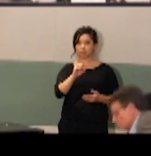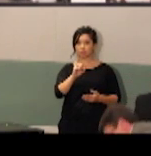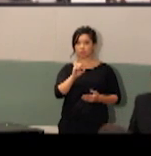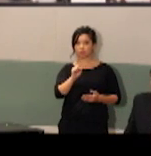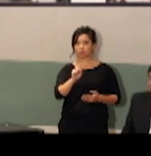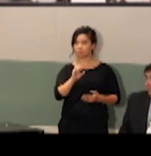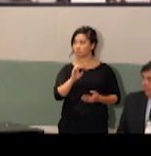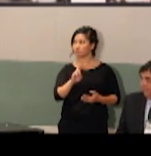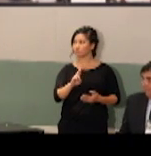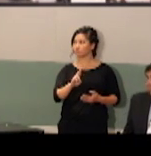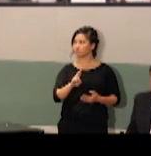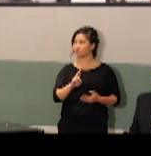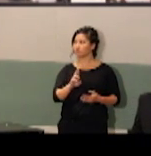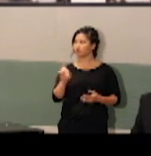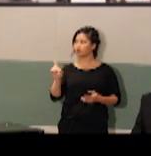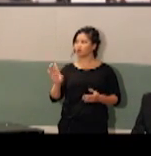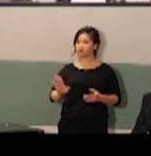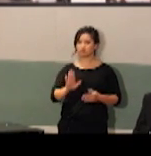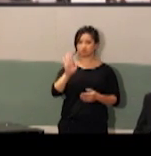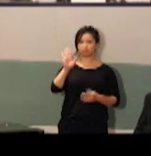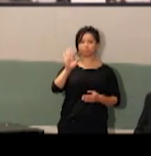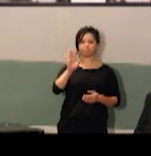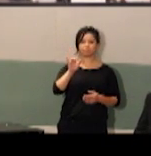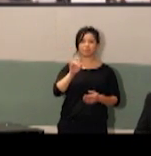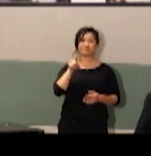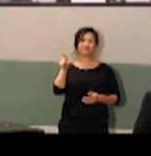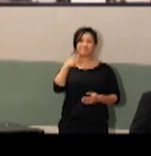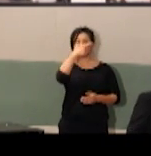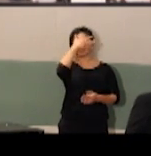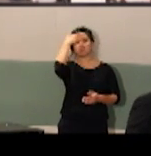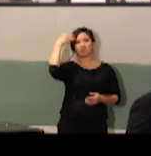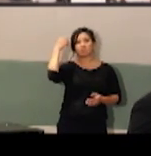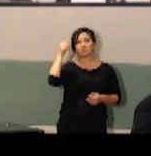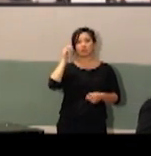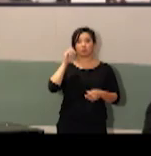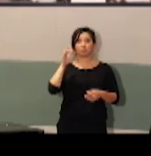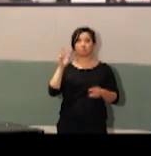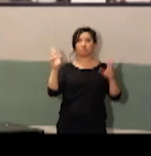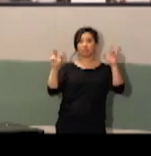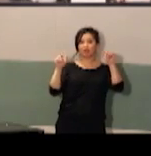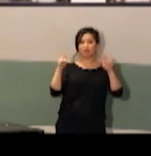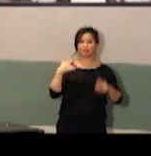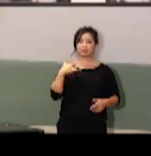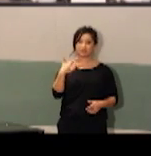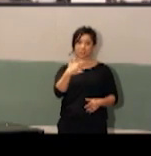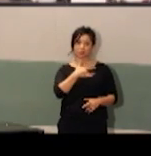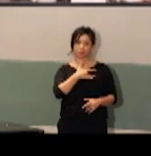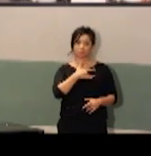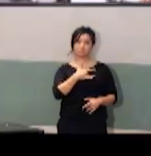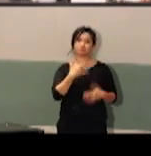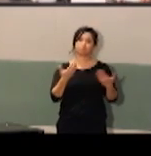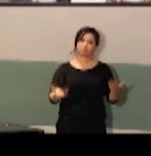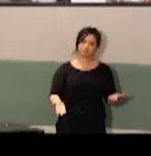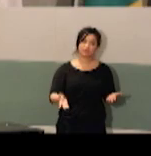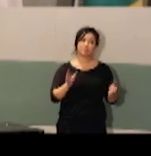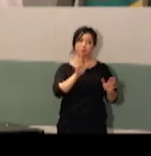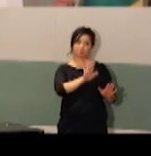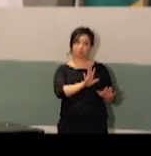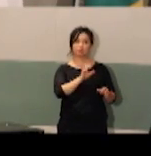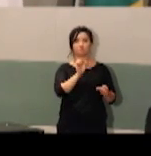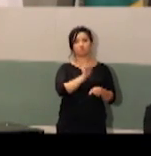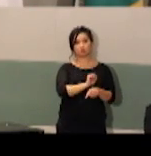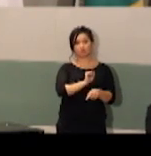a senhora esqueceu do tema saúde. Pois é, candidato, o que, que acontece? É o último tema, como eu expliquei, após o